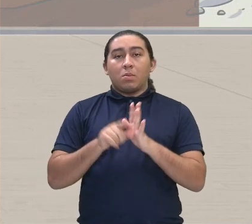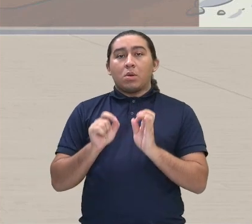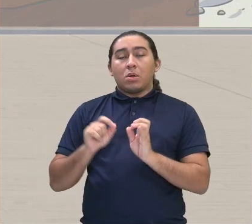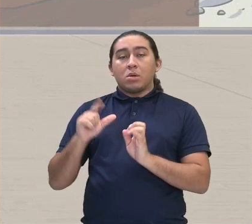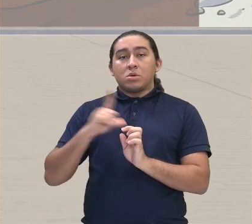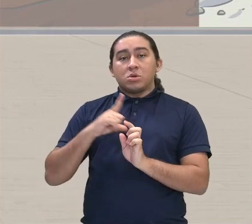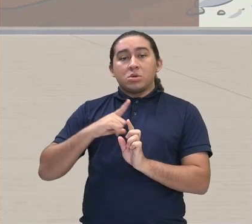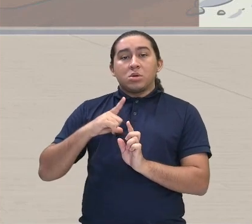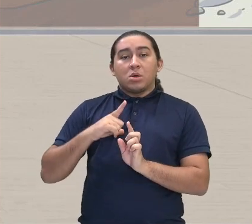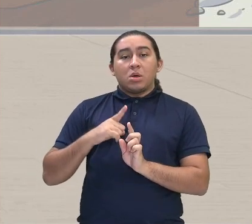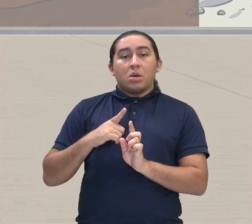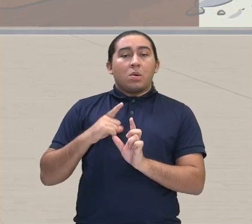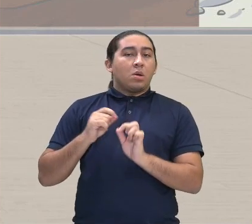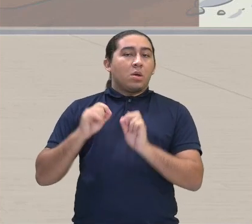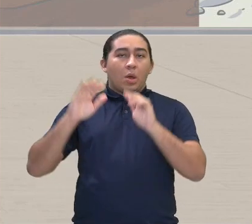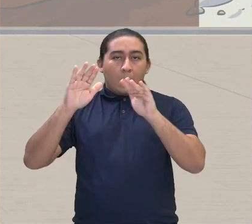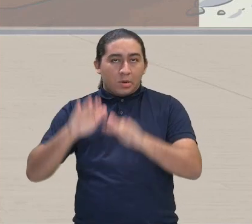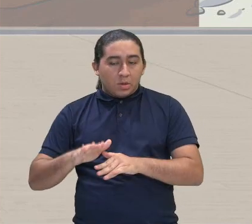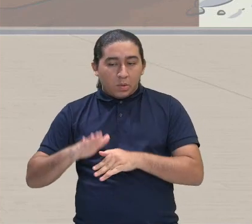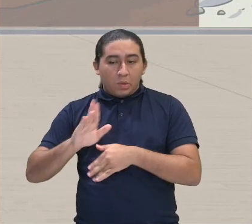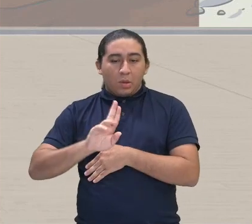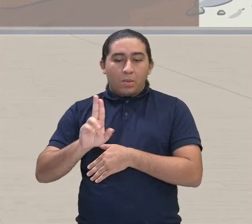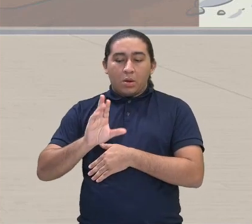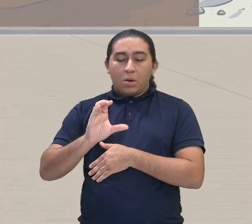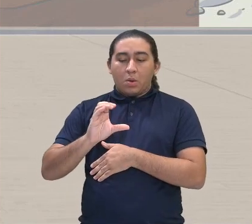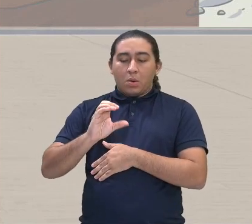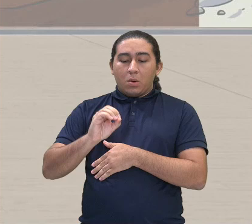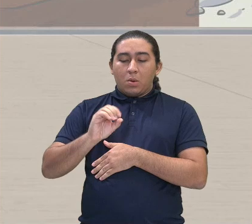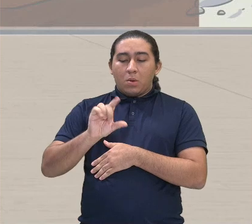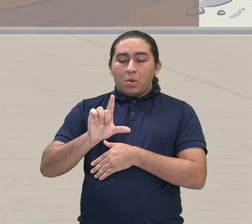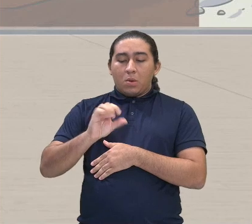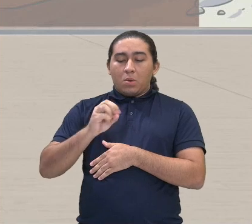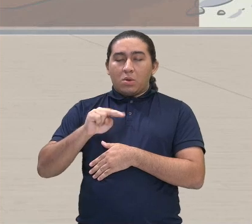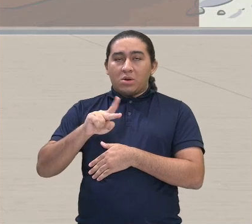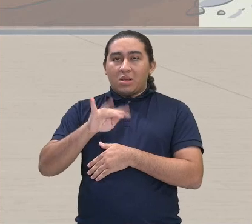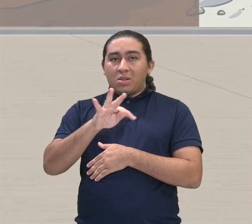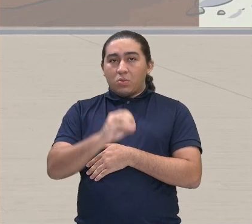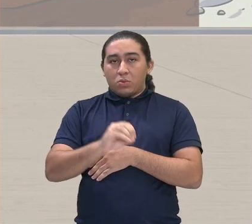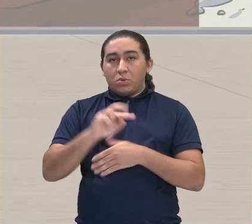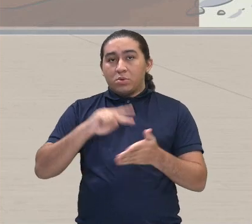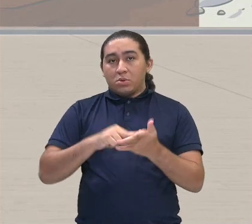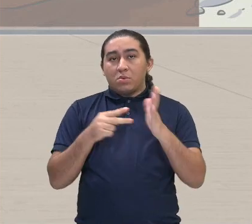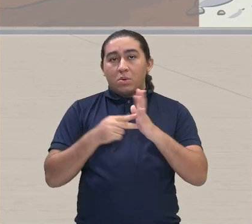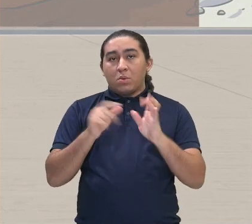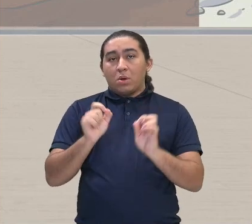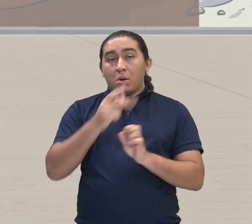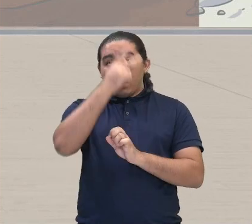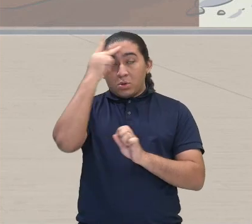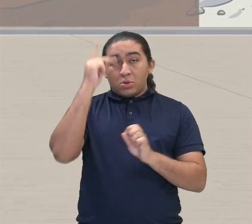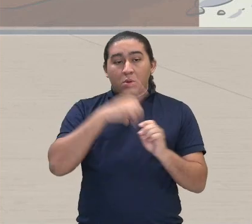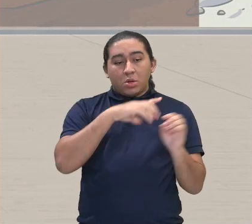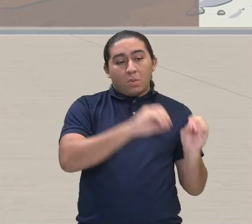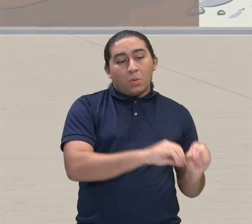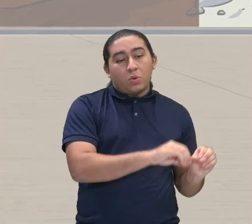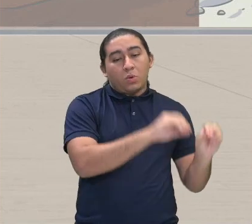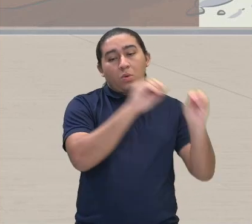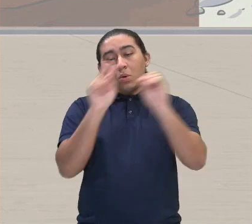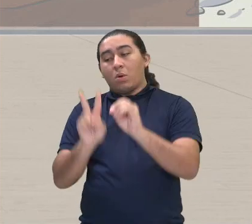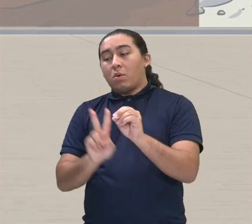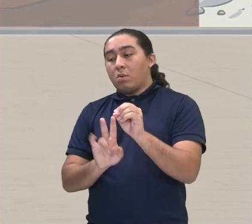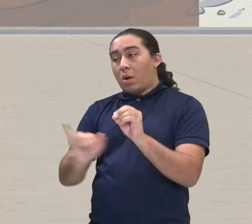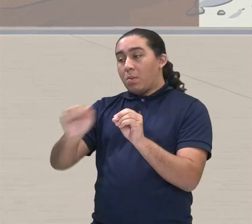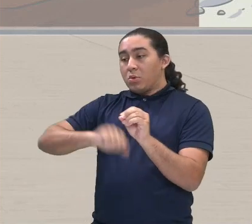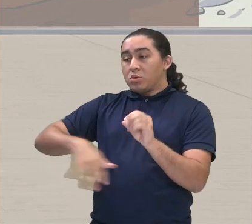que vai ser chamada de colonato, ou seja, aquela pessoa que mudou, vai para aquela colônia, entre aspas, aquela região de terra pertencente